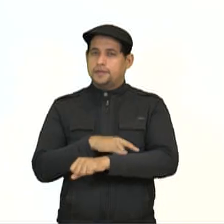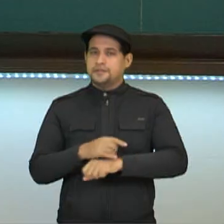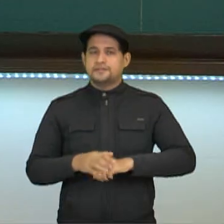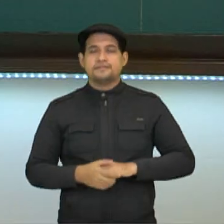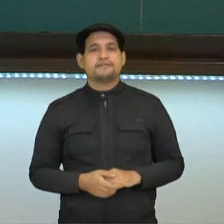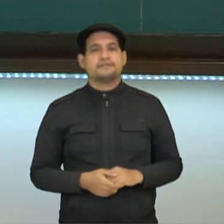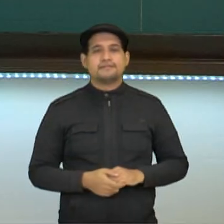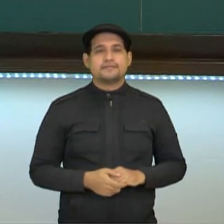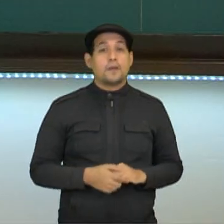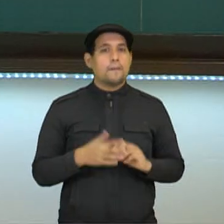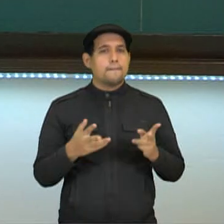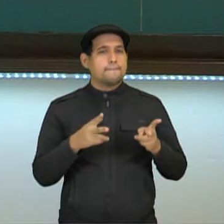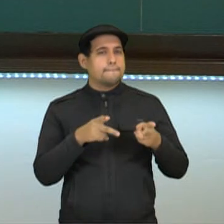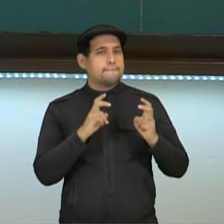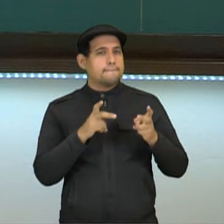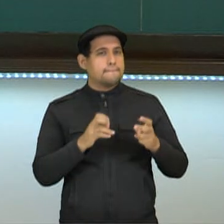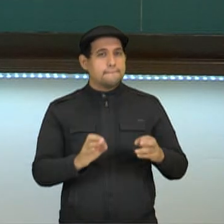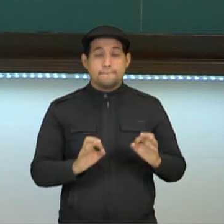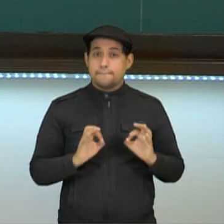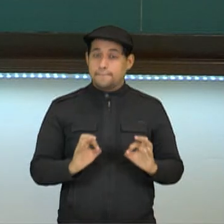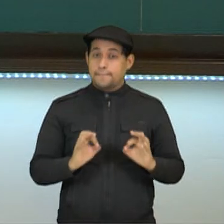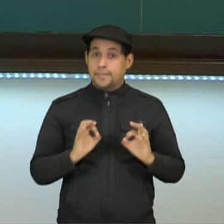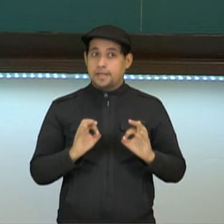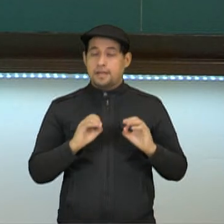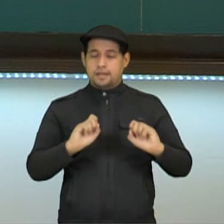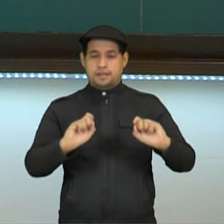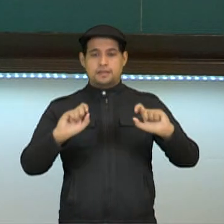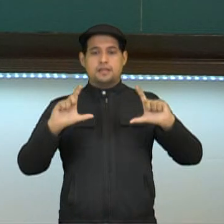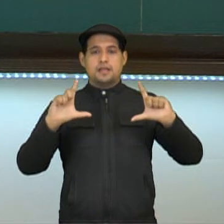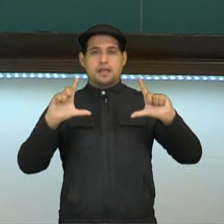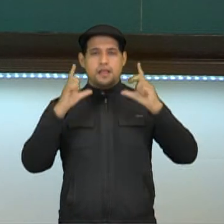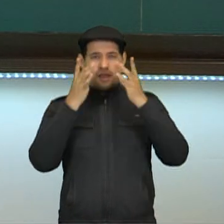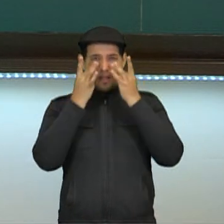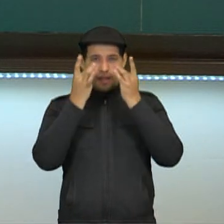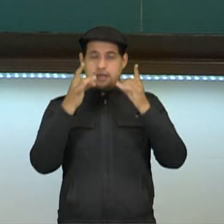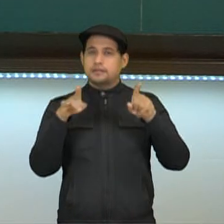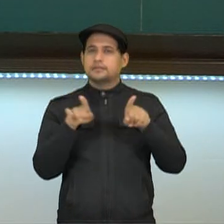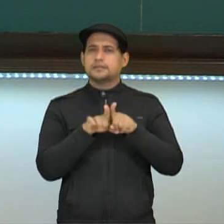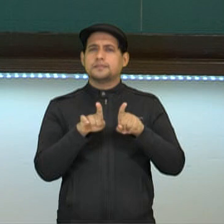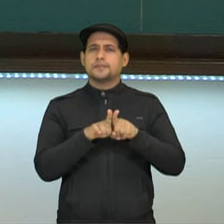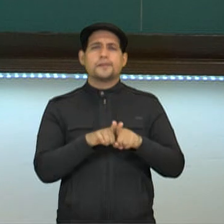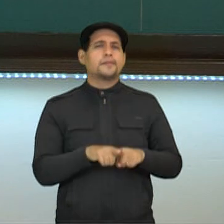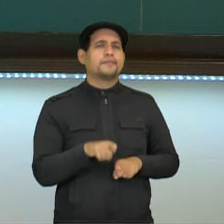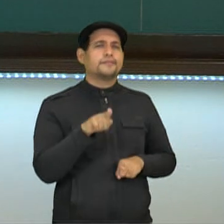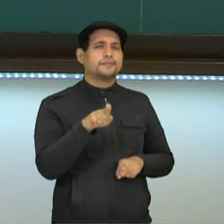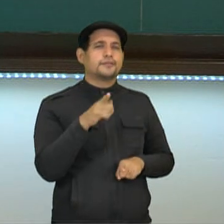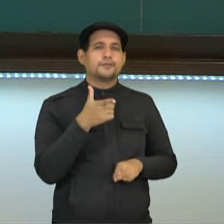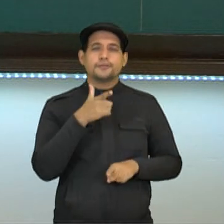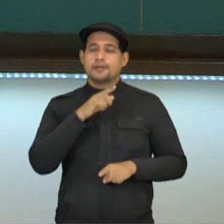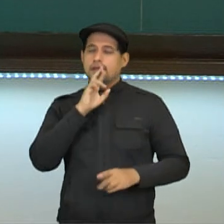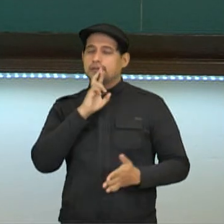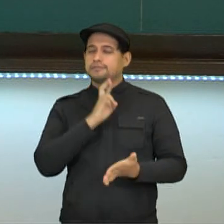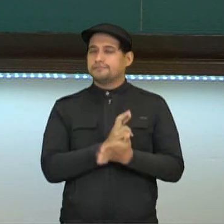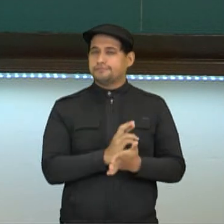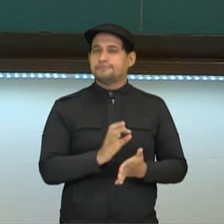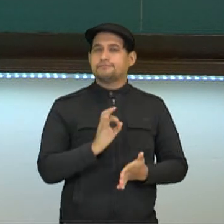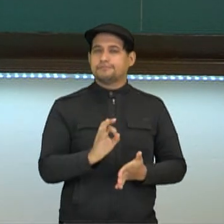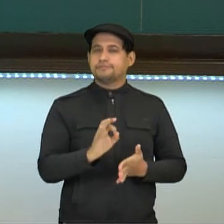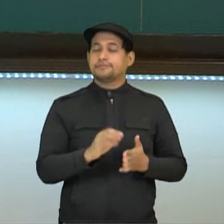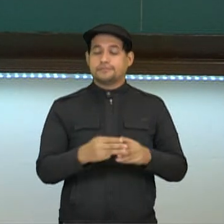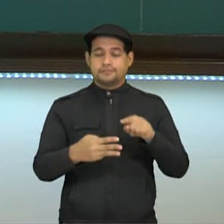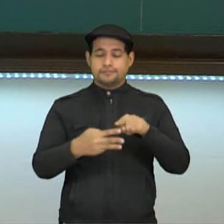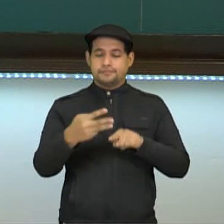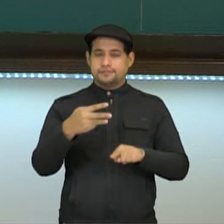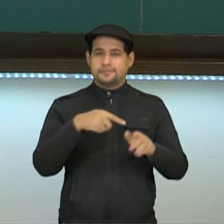Então, observe bem essa tela com bastante atenção para você conseguir responder a mais essas